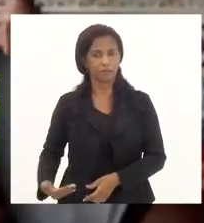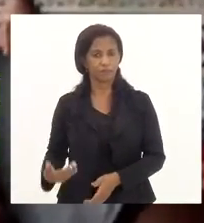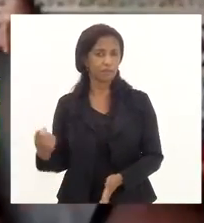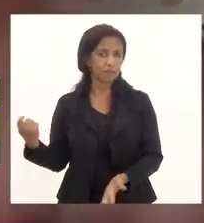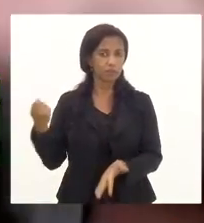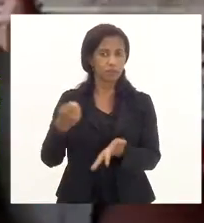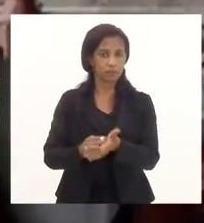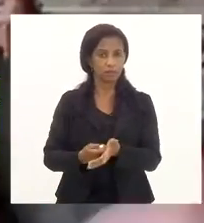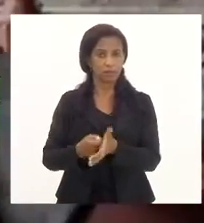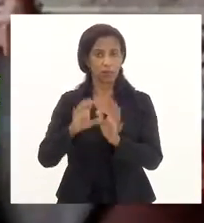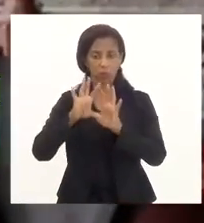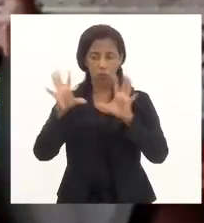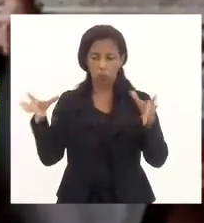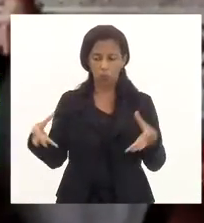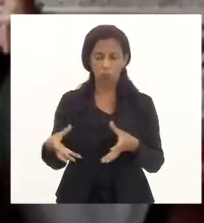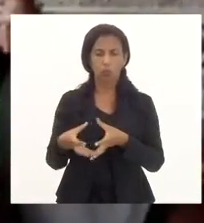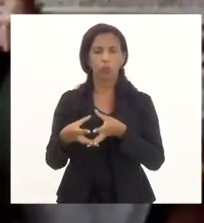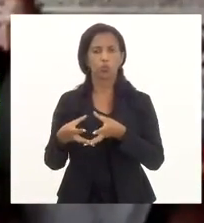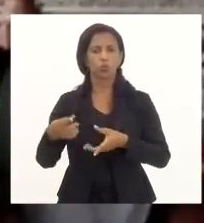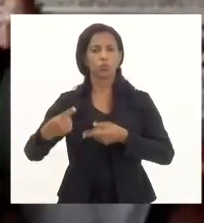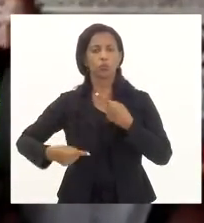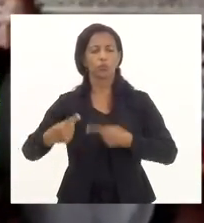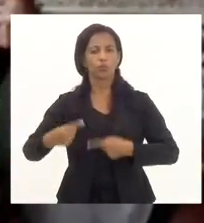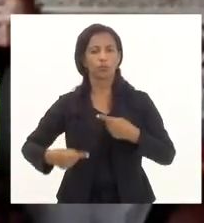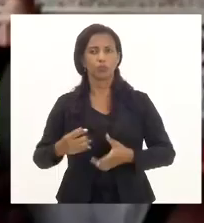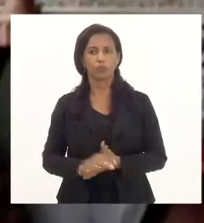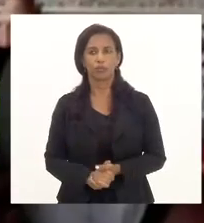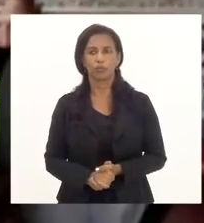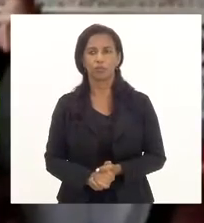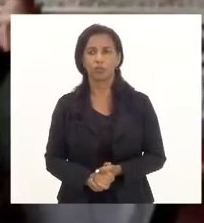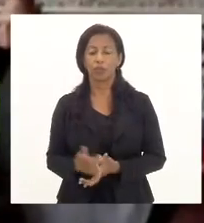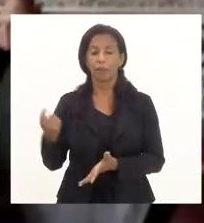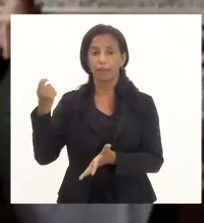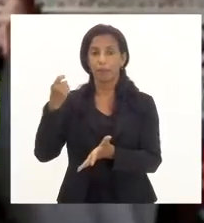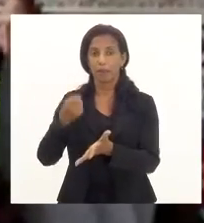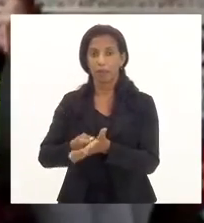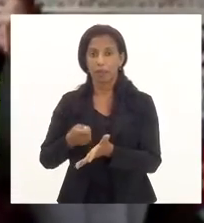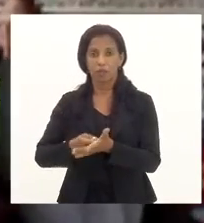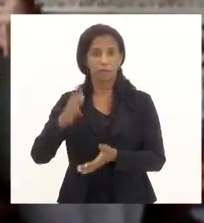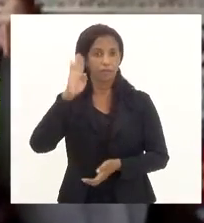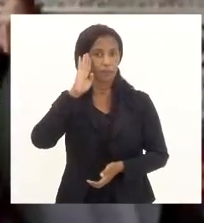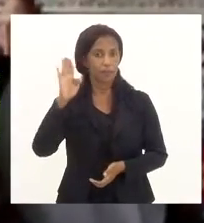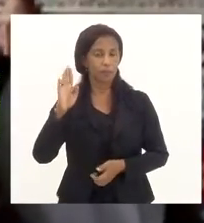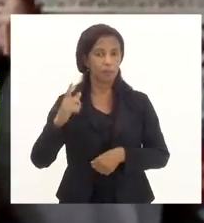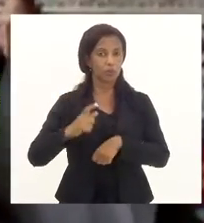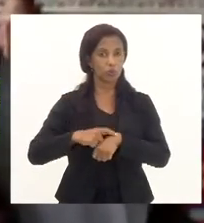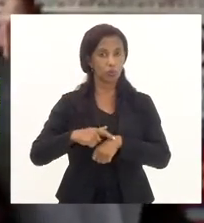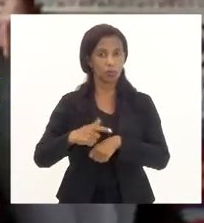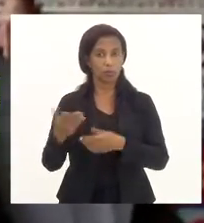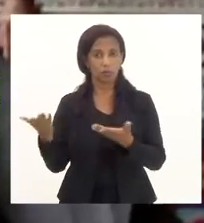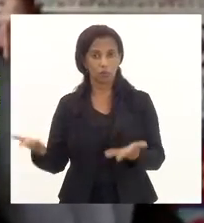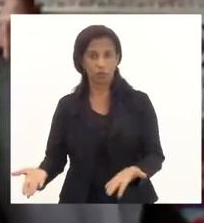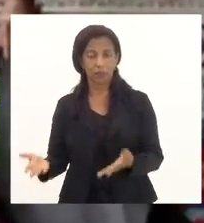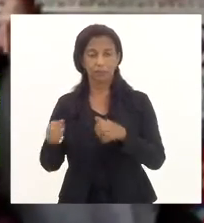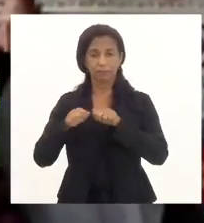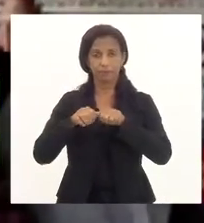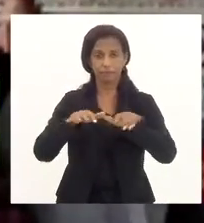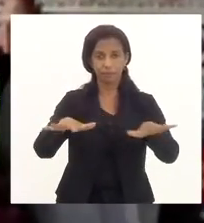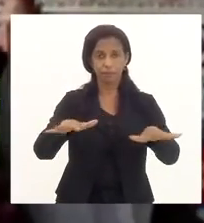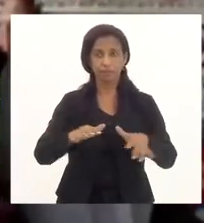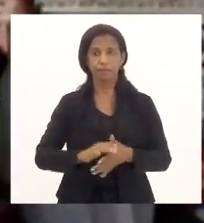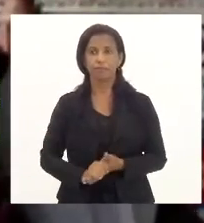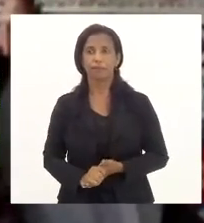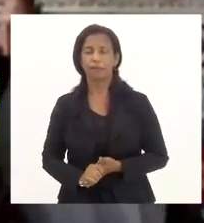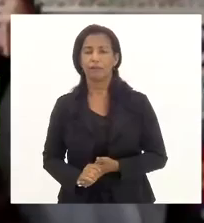efetiva no seu conjunto de política seja para garantir principalmente no momento como esse pandemia